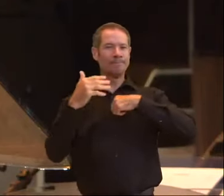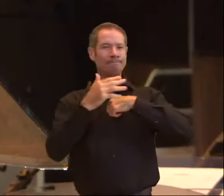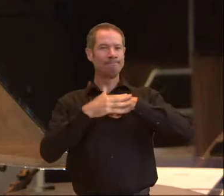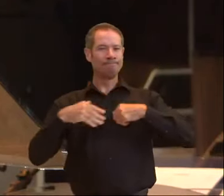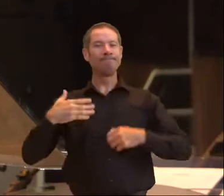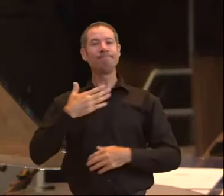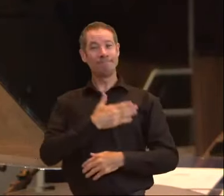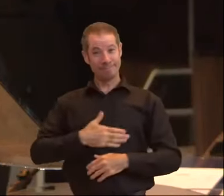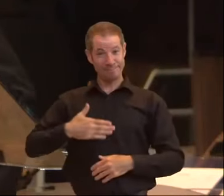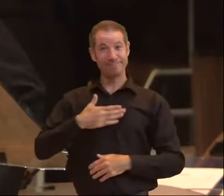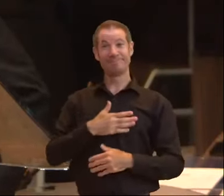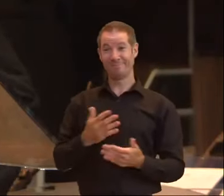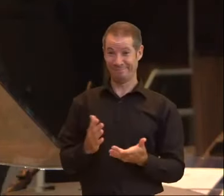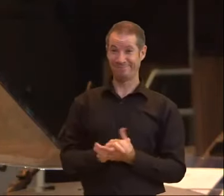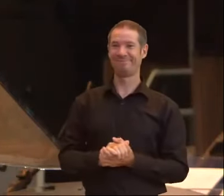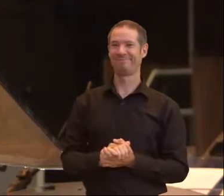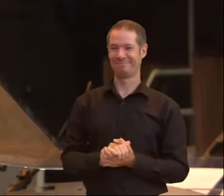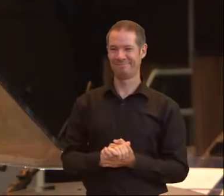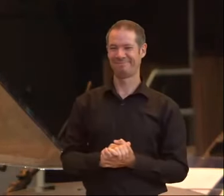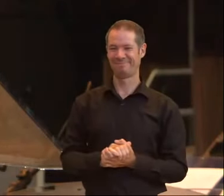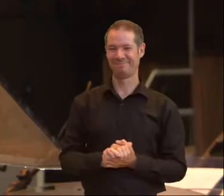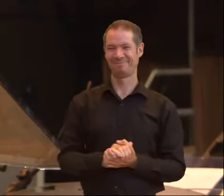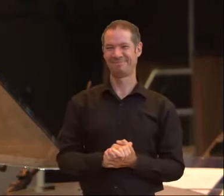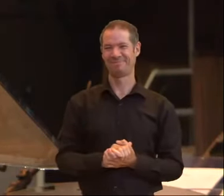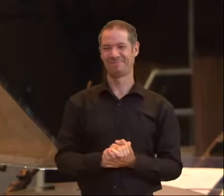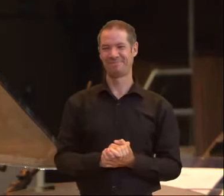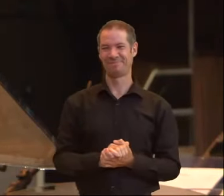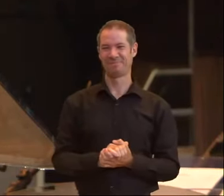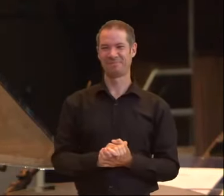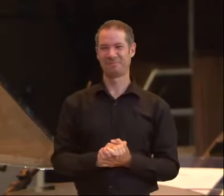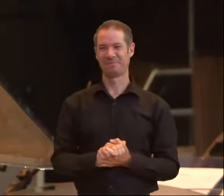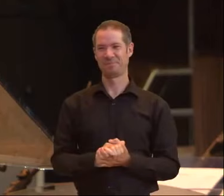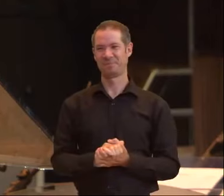tá bom, pastor, obrigado. Muito obrigado.